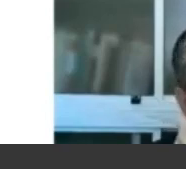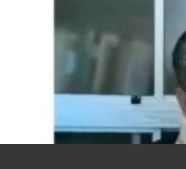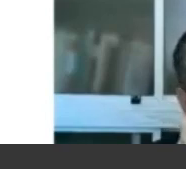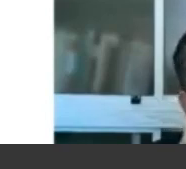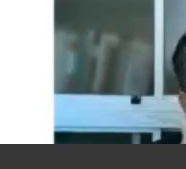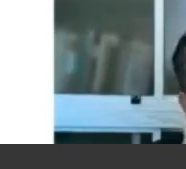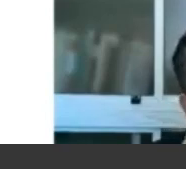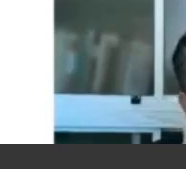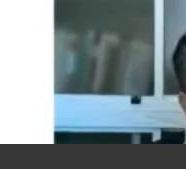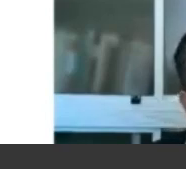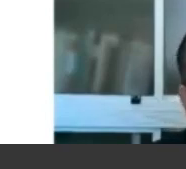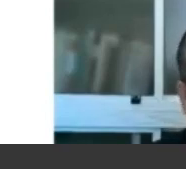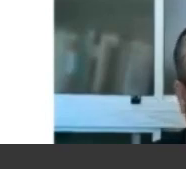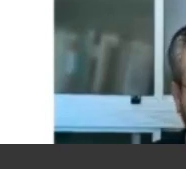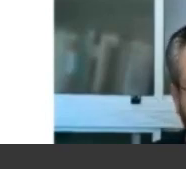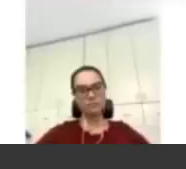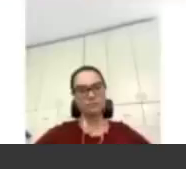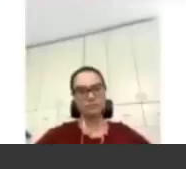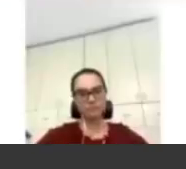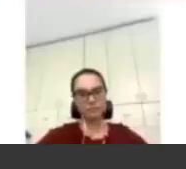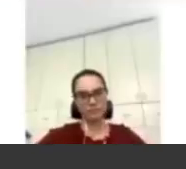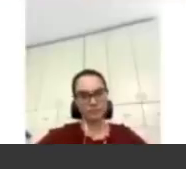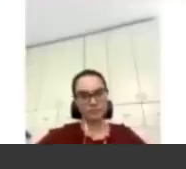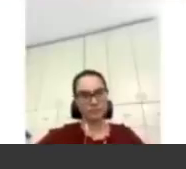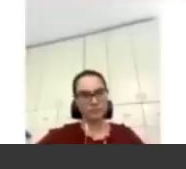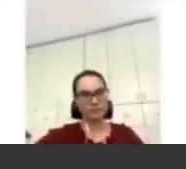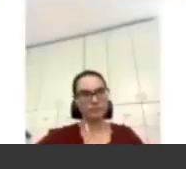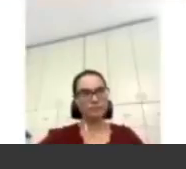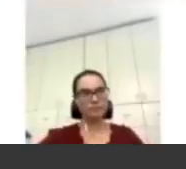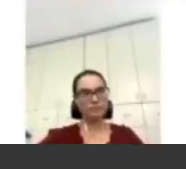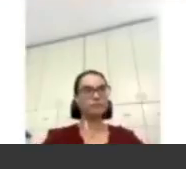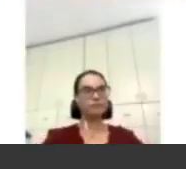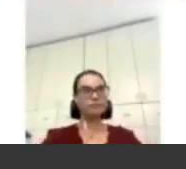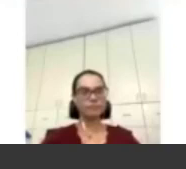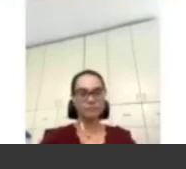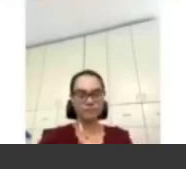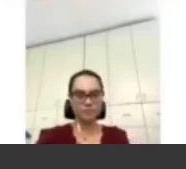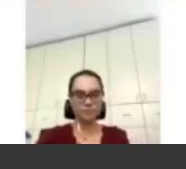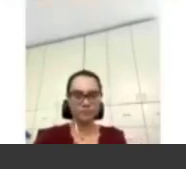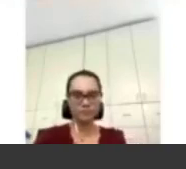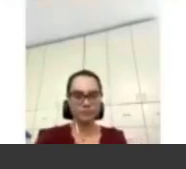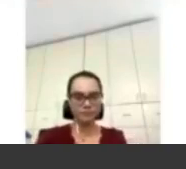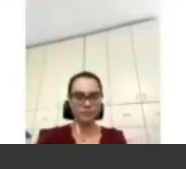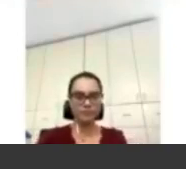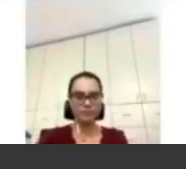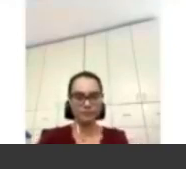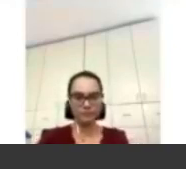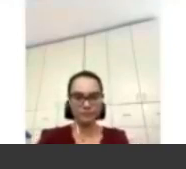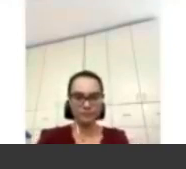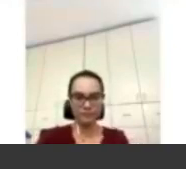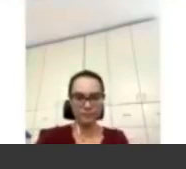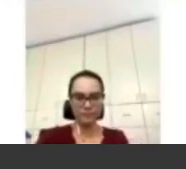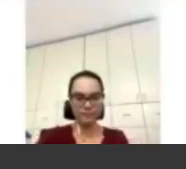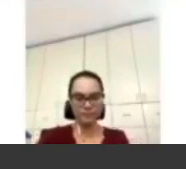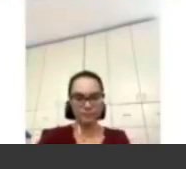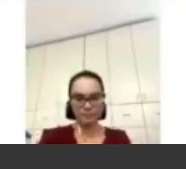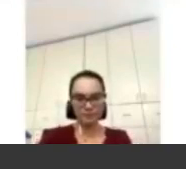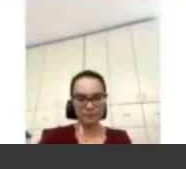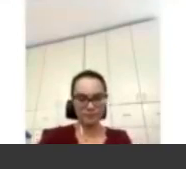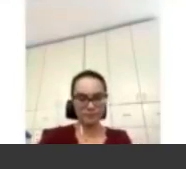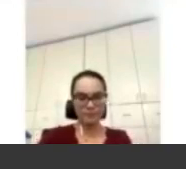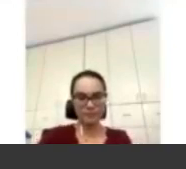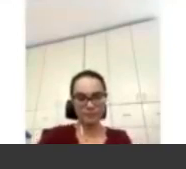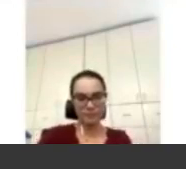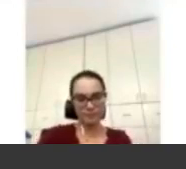epidêmico importante, né, a importância da gente estruturar a atenção primária justamente para, enfim, dar conta dessa